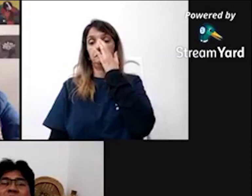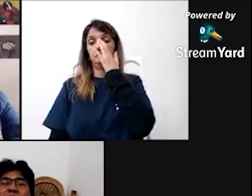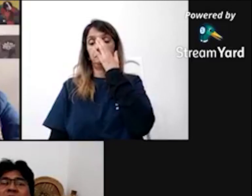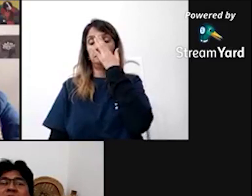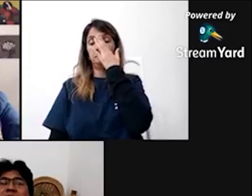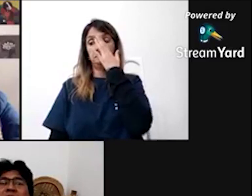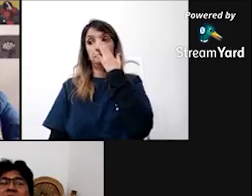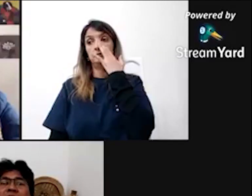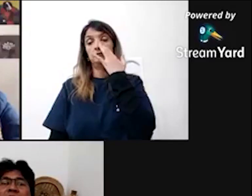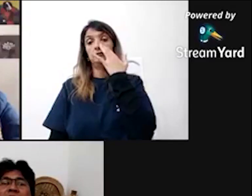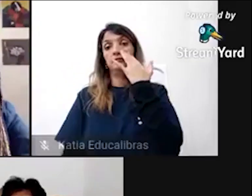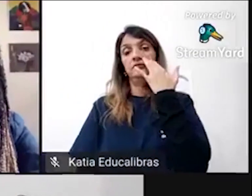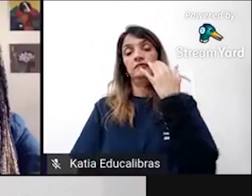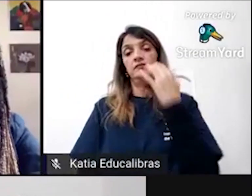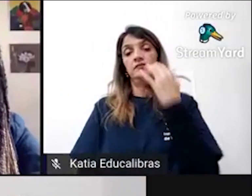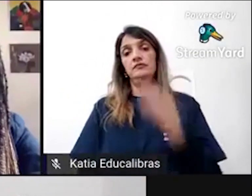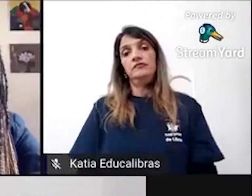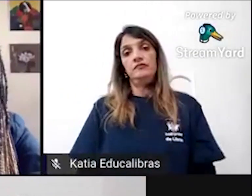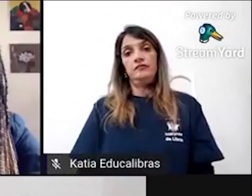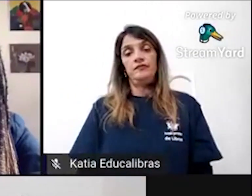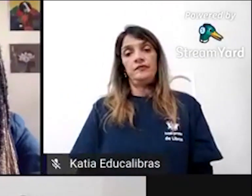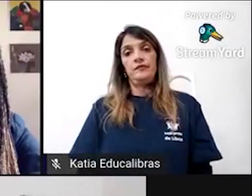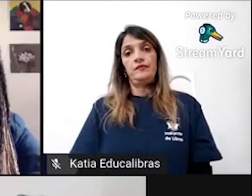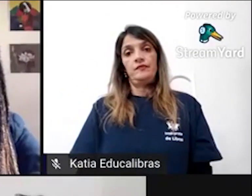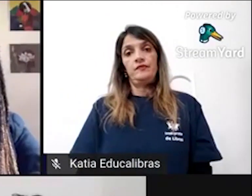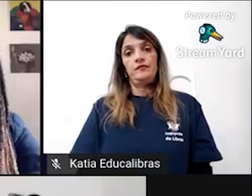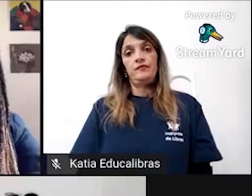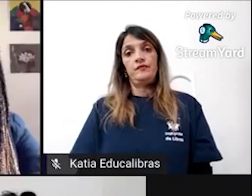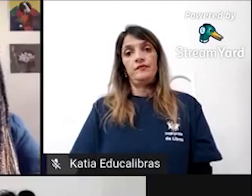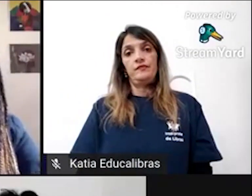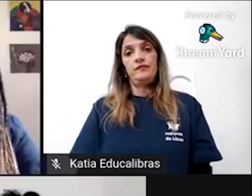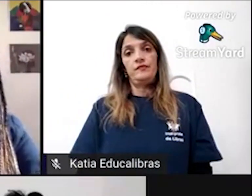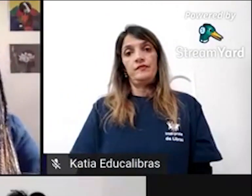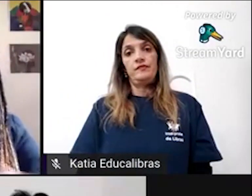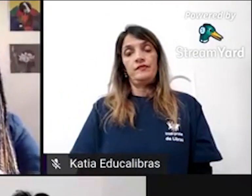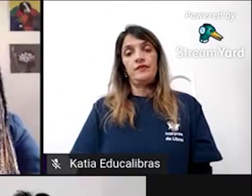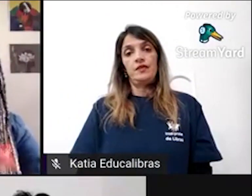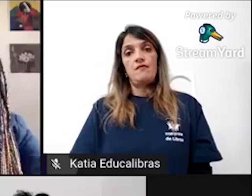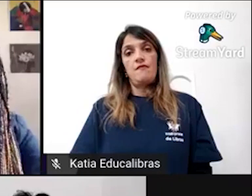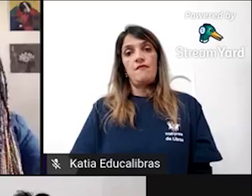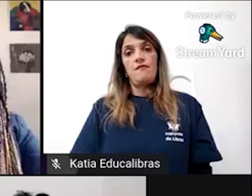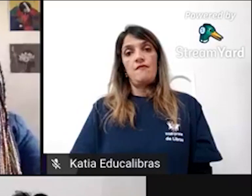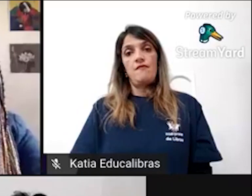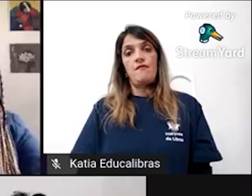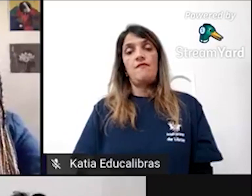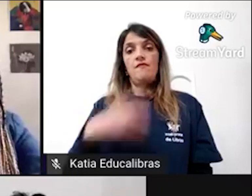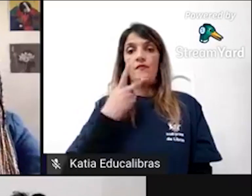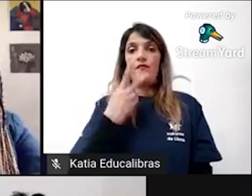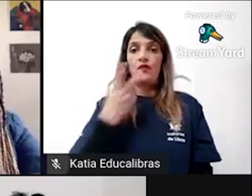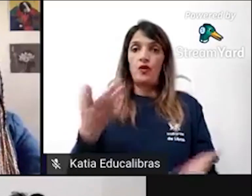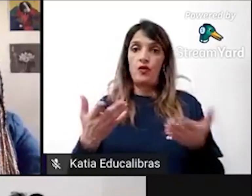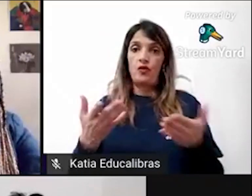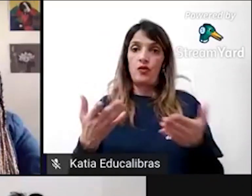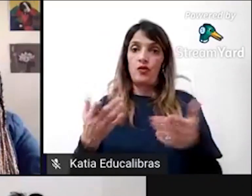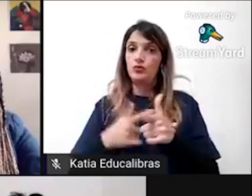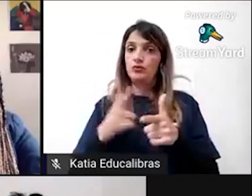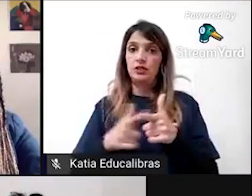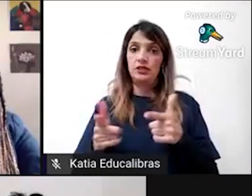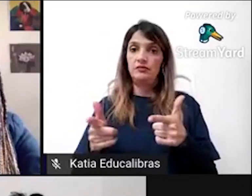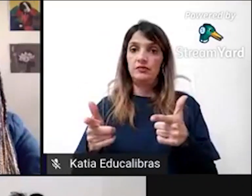Muito bem. Eu queria primeiramente dizer que agora o problema é de